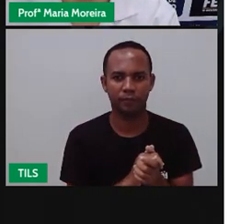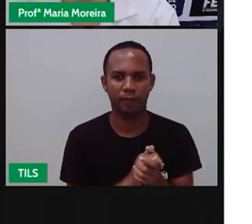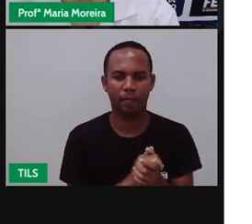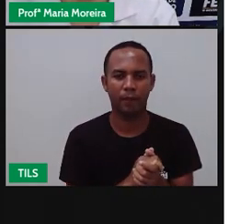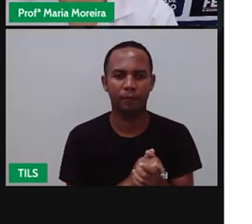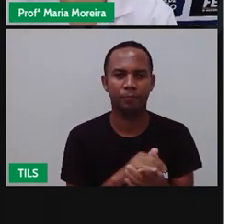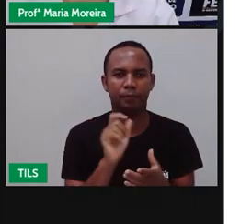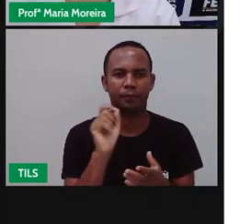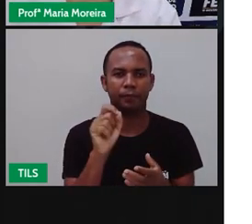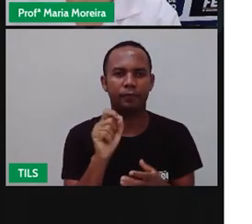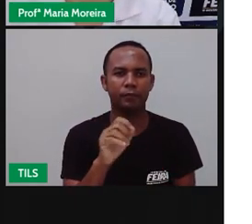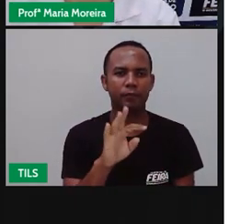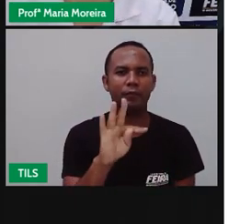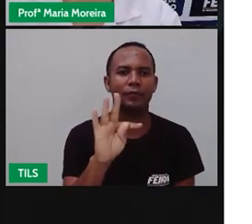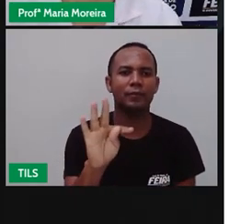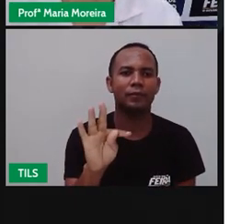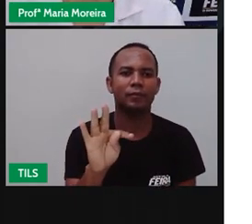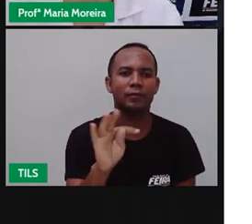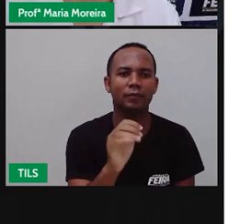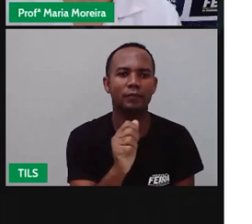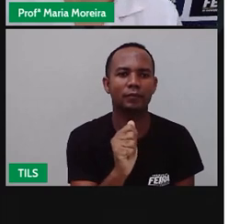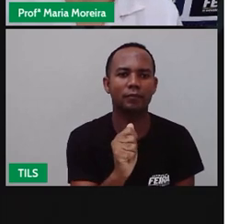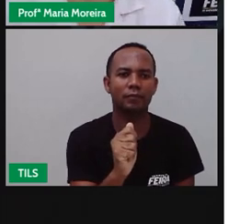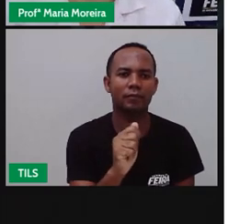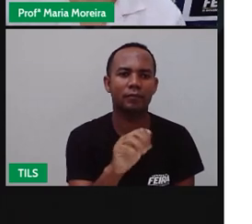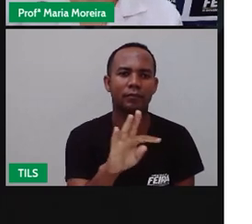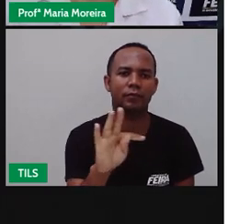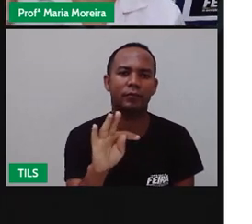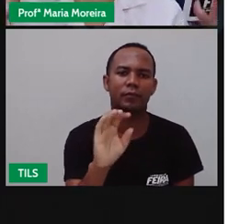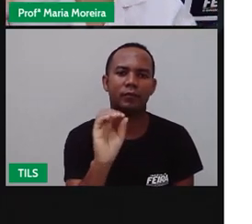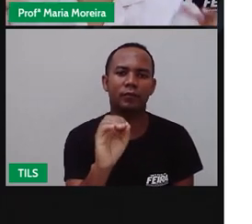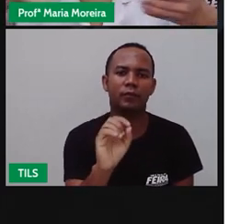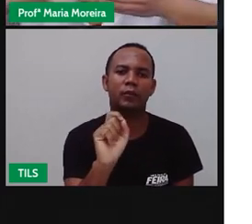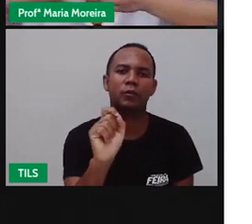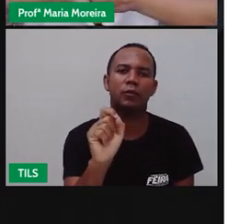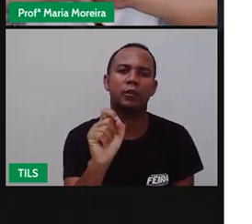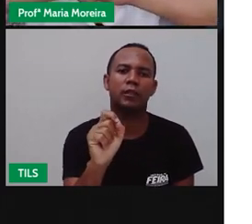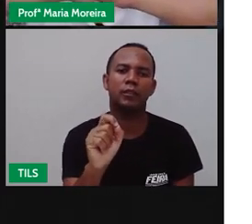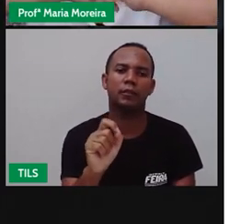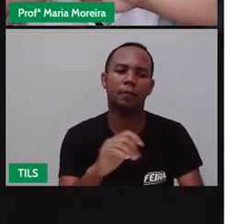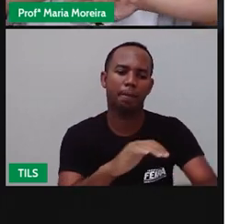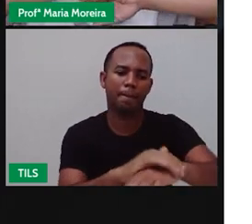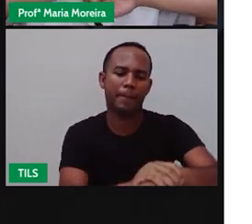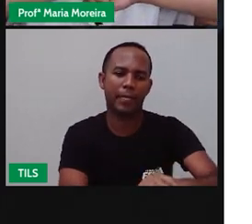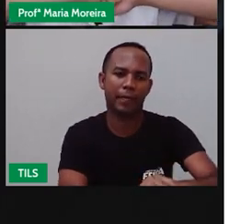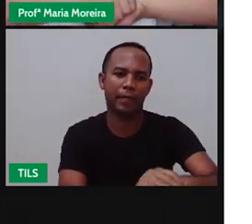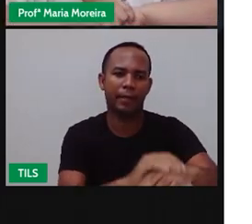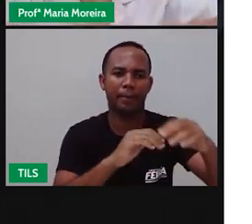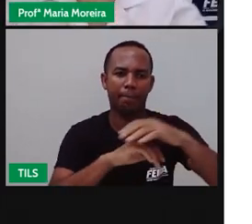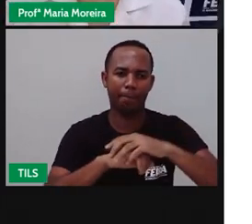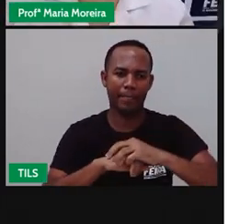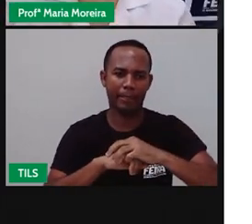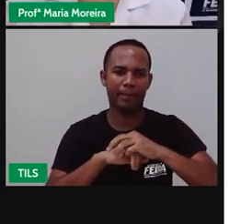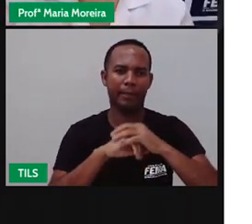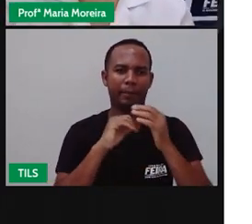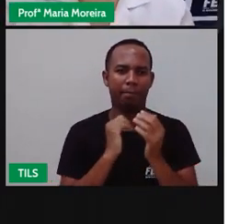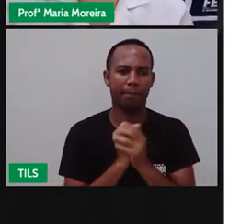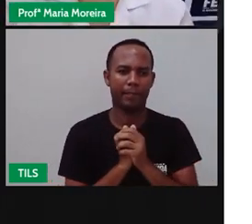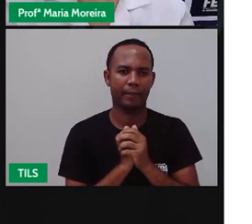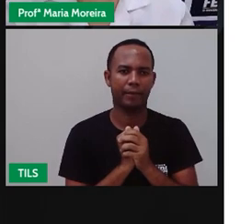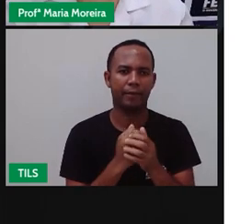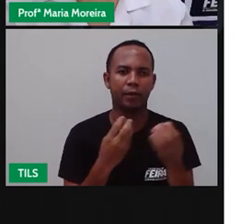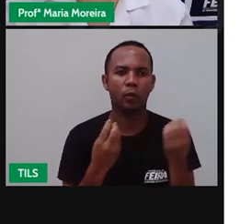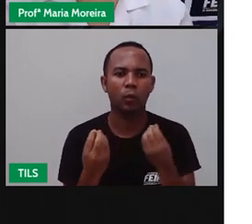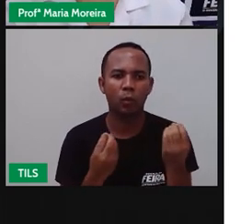Tato. Lembra que a prof falou que a gente associa muito o tato só essa questão da mão, do pegar? Bom,